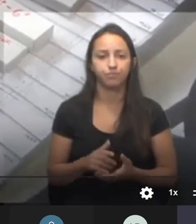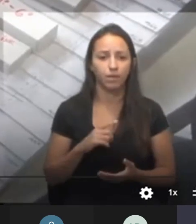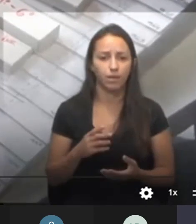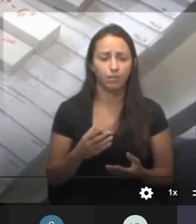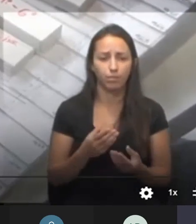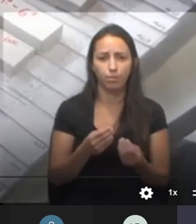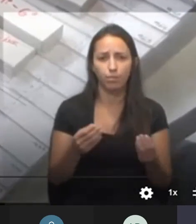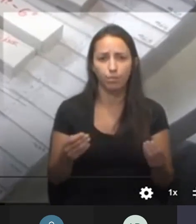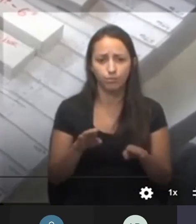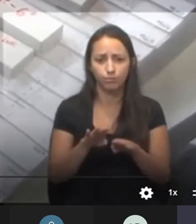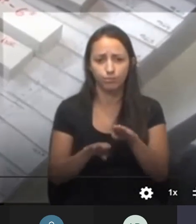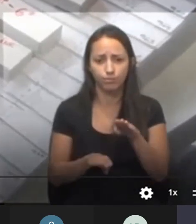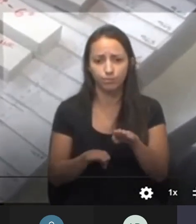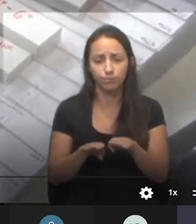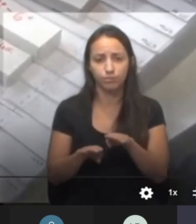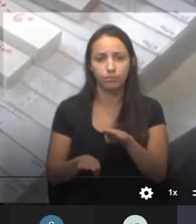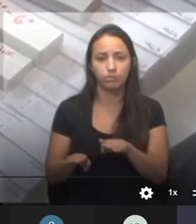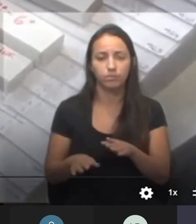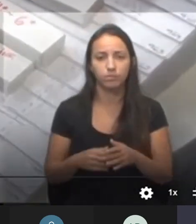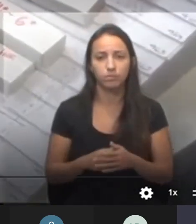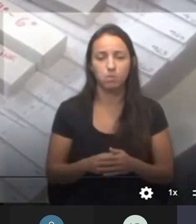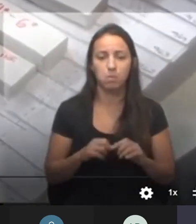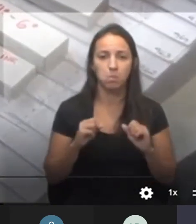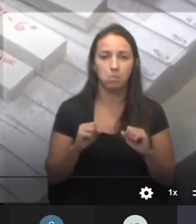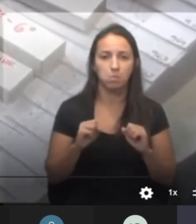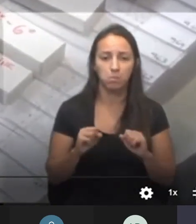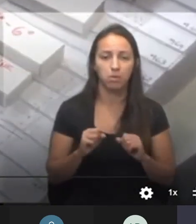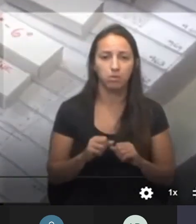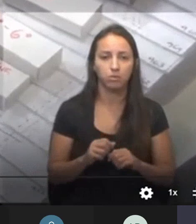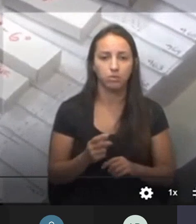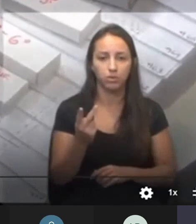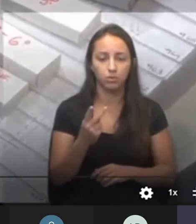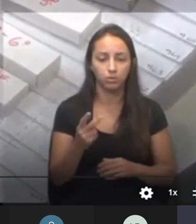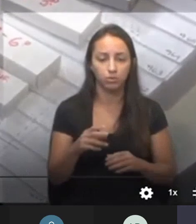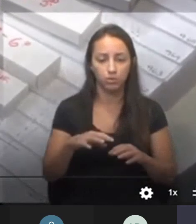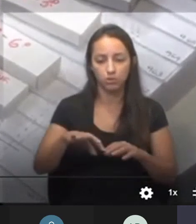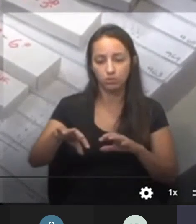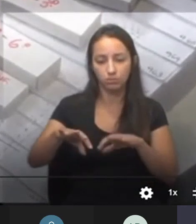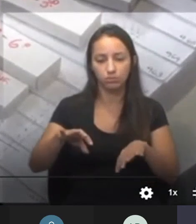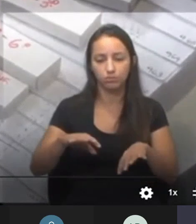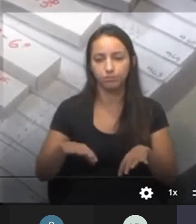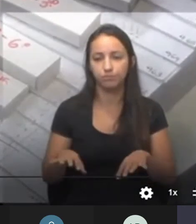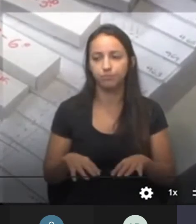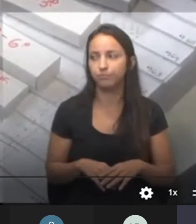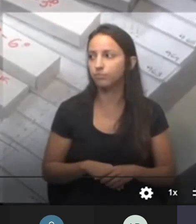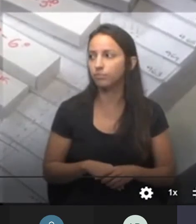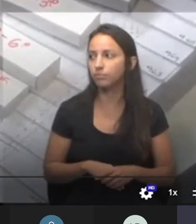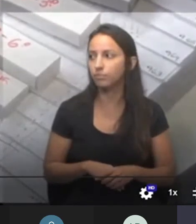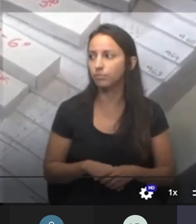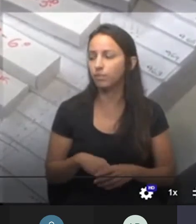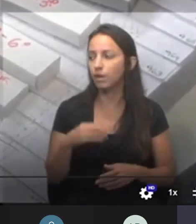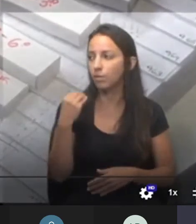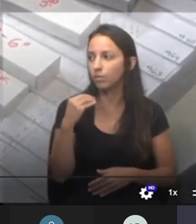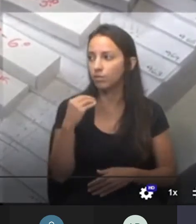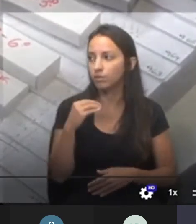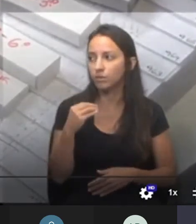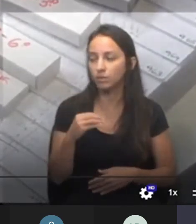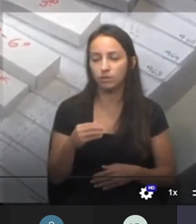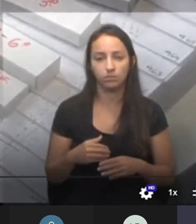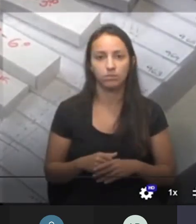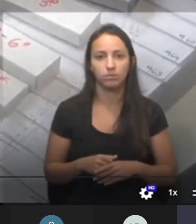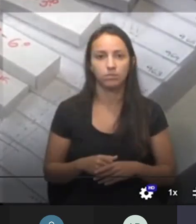tanto desnível, né? Que eu posso muito bem fazê-lo em 2 pavimentos, aproveitando as